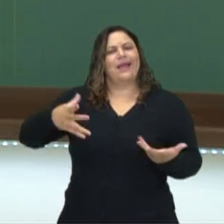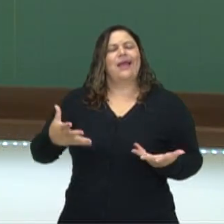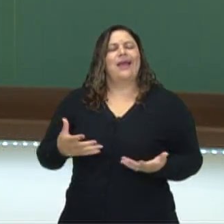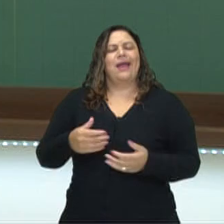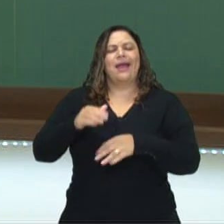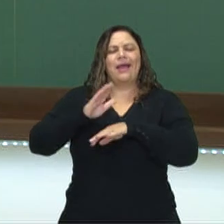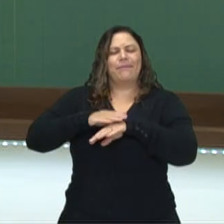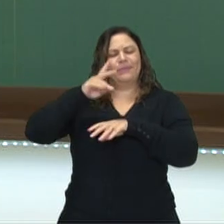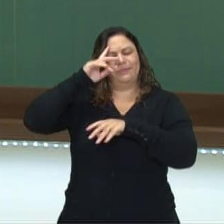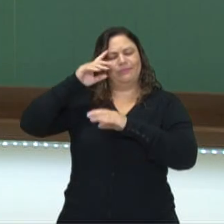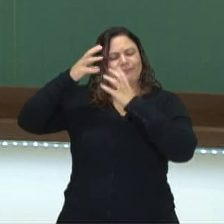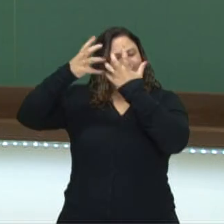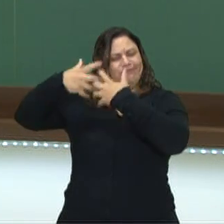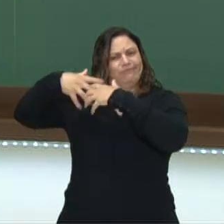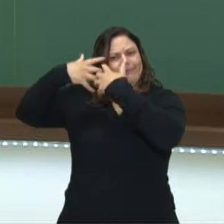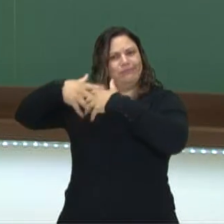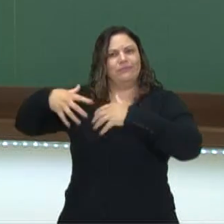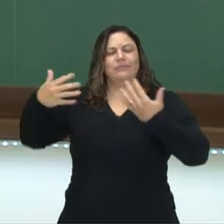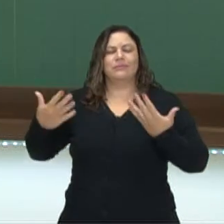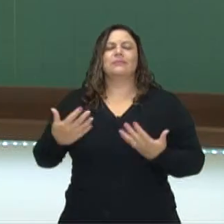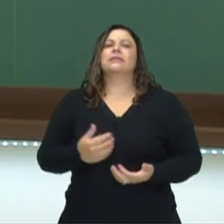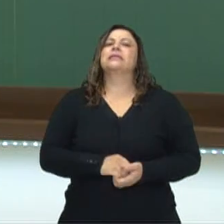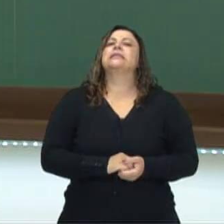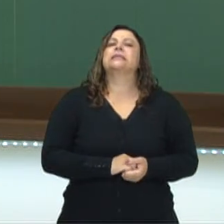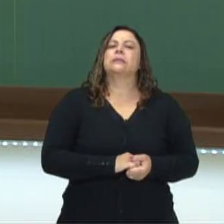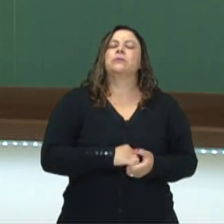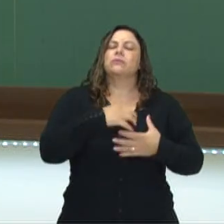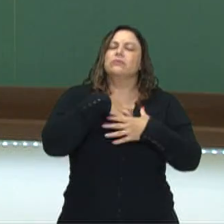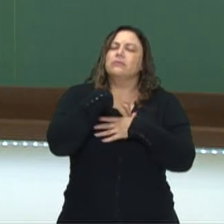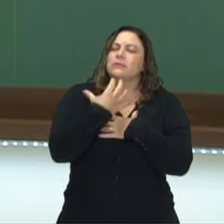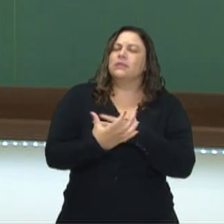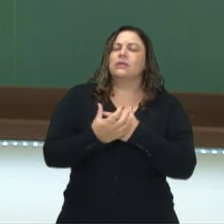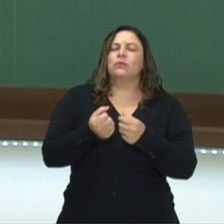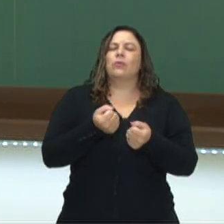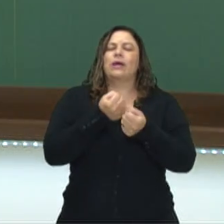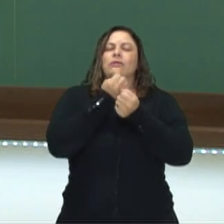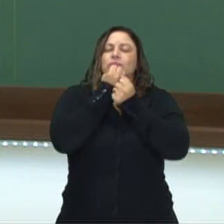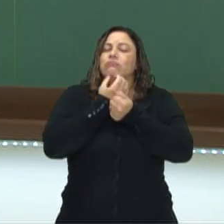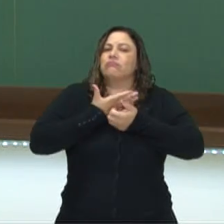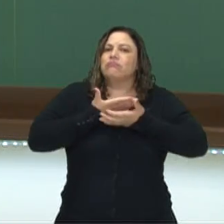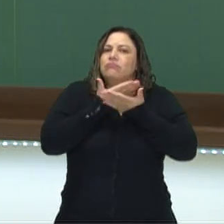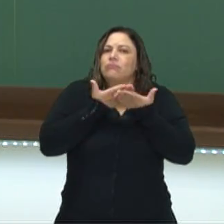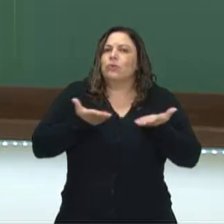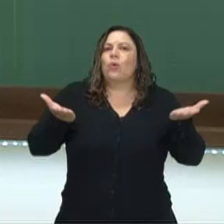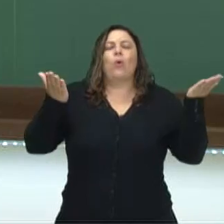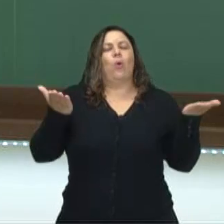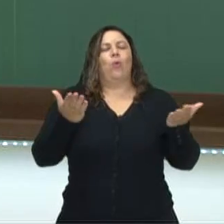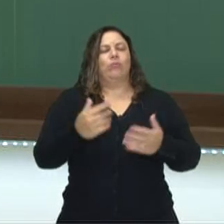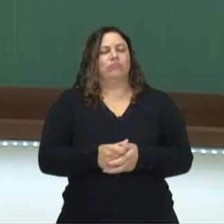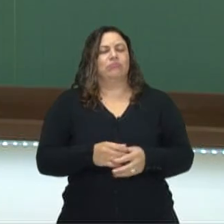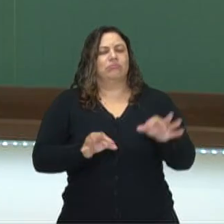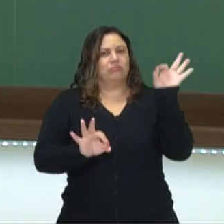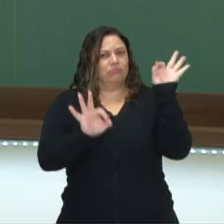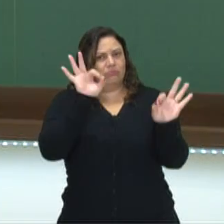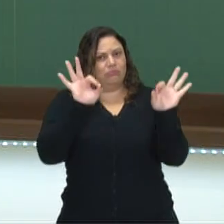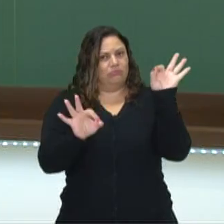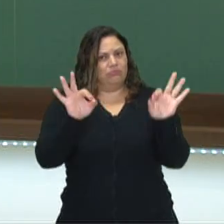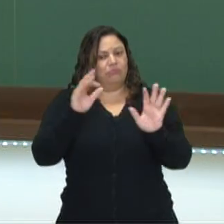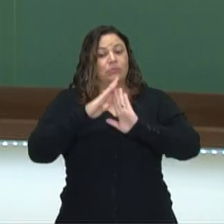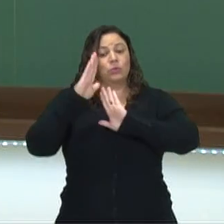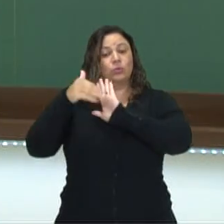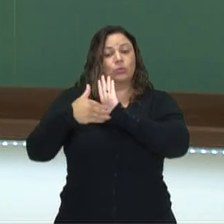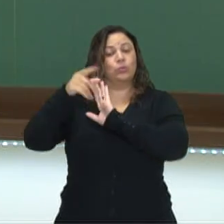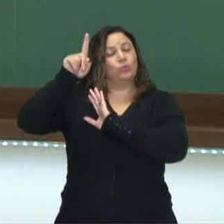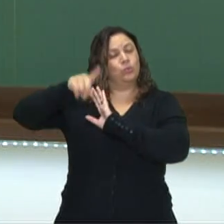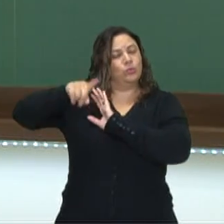por razão. Então, ter um ato de generosidade, uma conduta justa, isso tudo